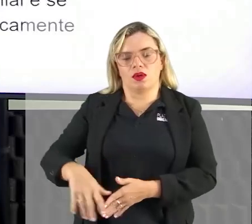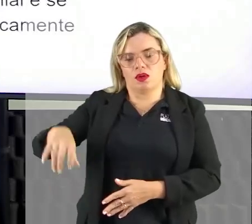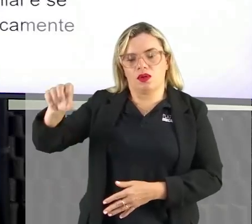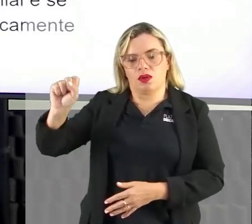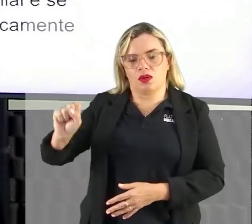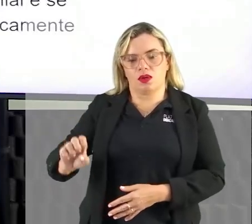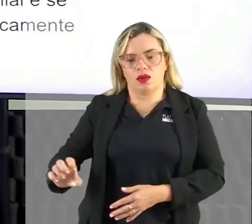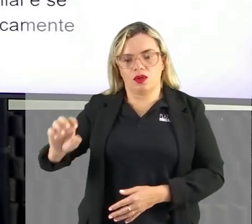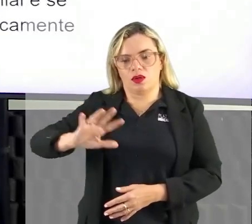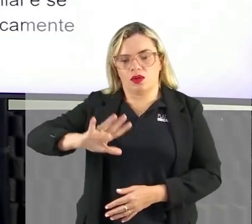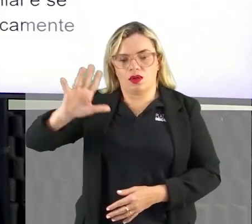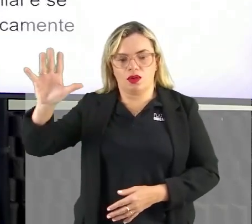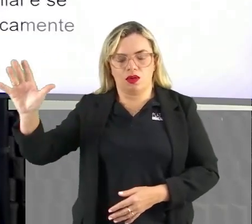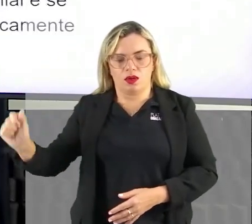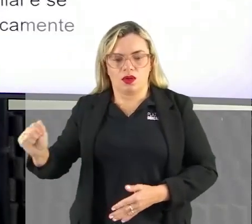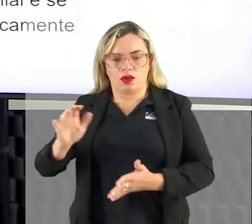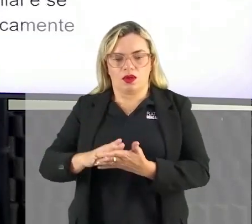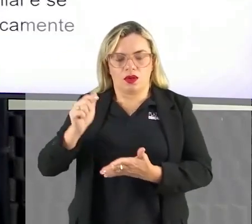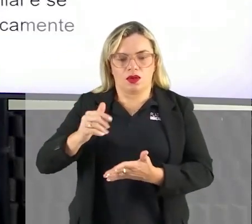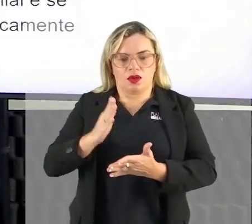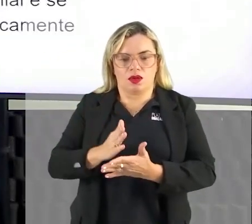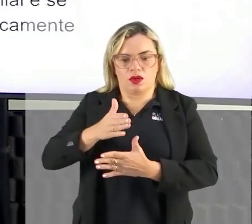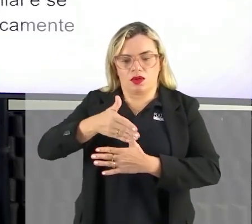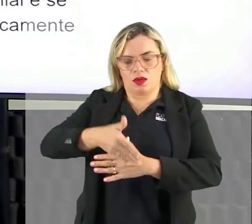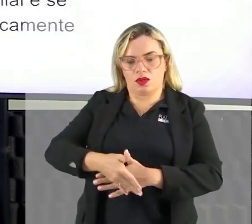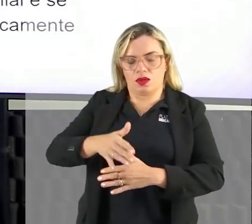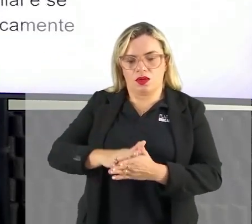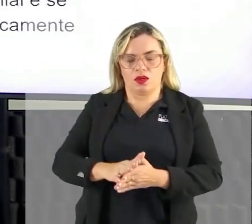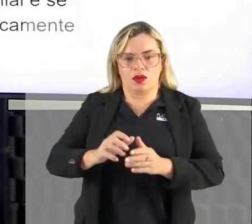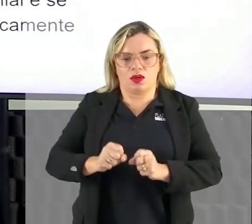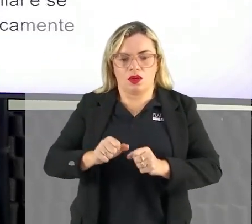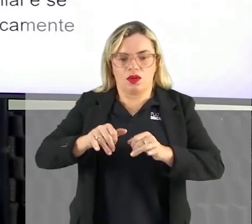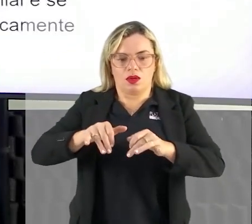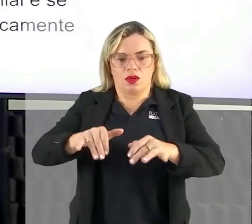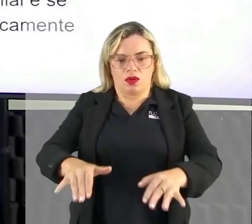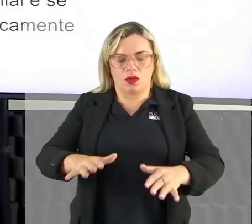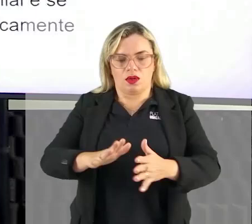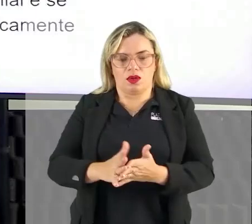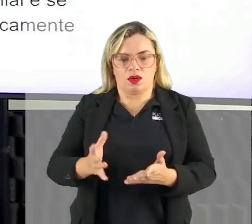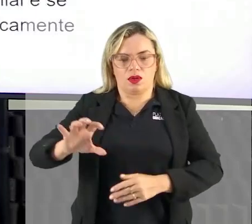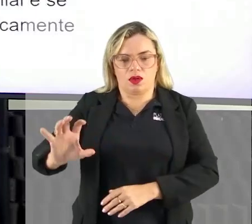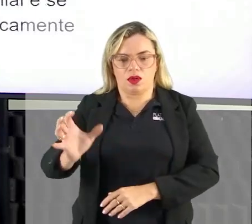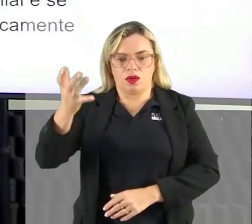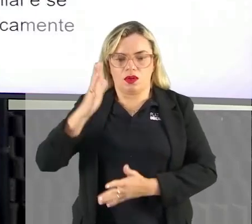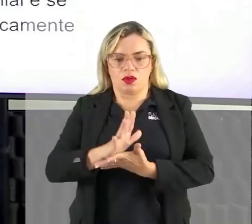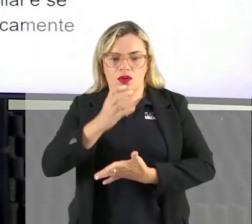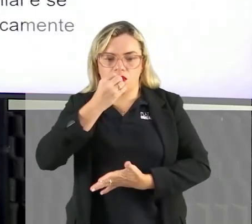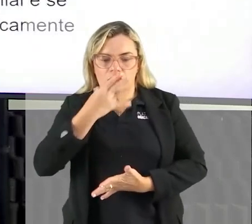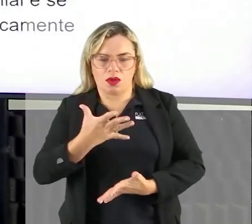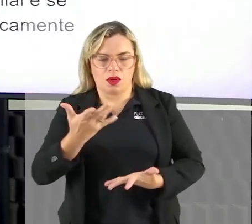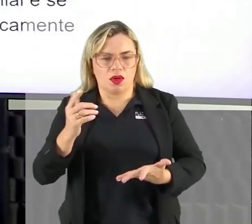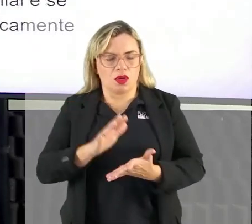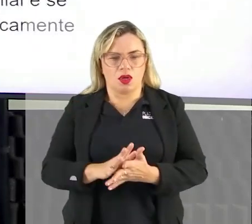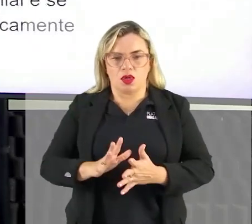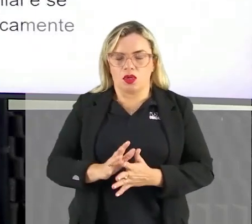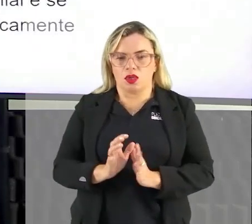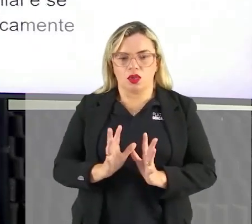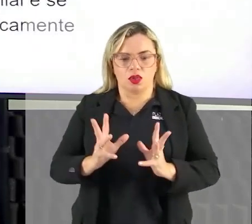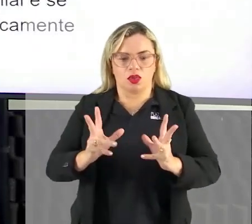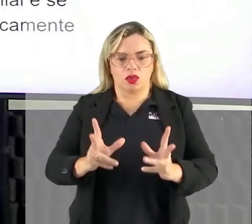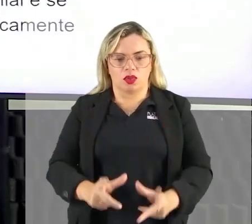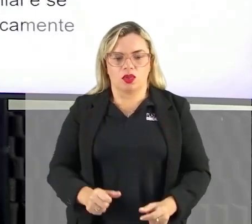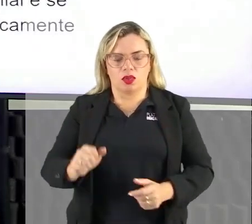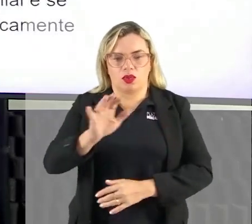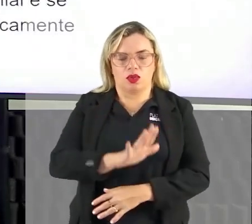introduzida ainda na era colonial e se aclimatou muito bem em praticamente todo o território nacional. Tem muita espécie que a gente